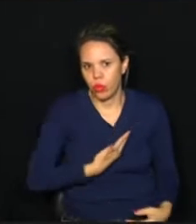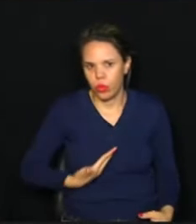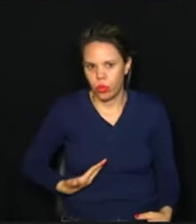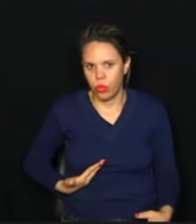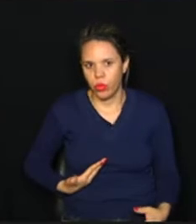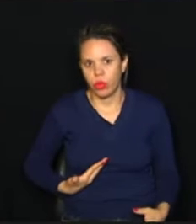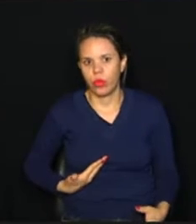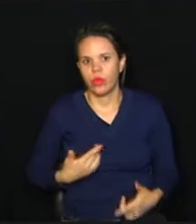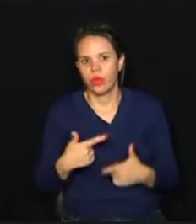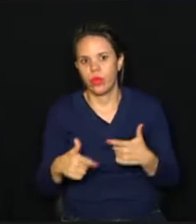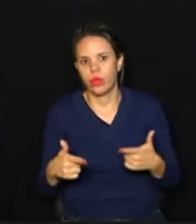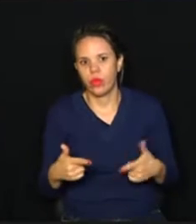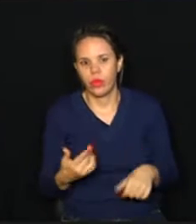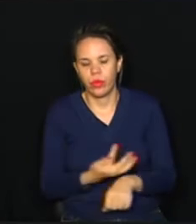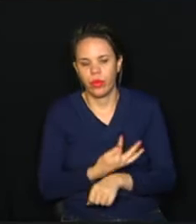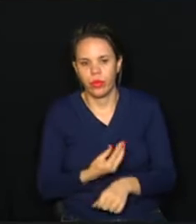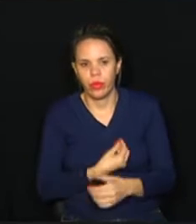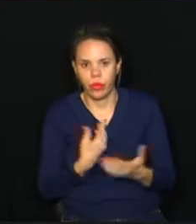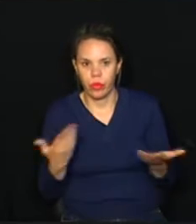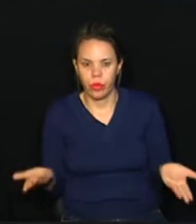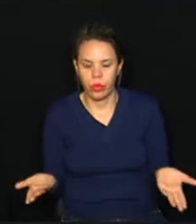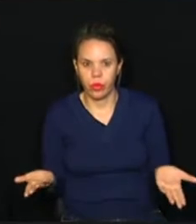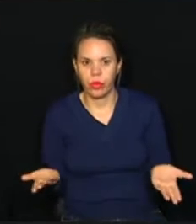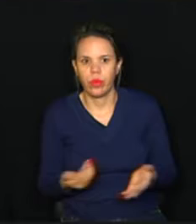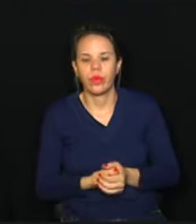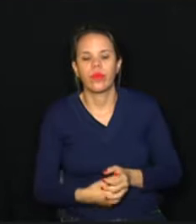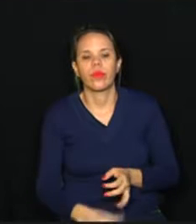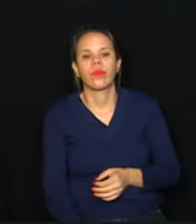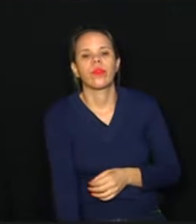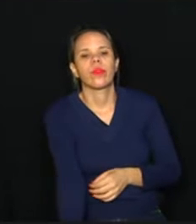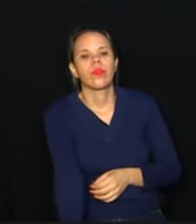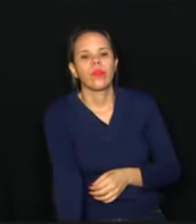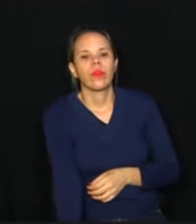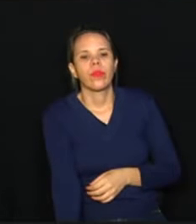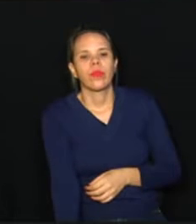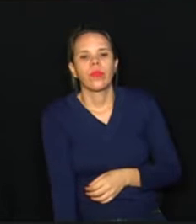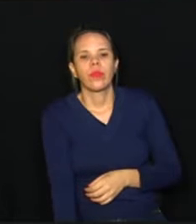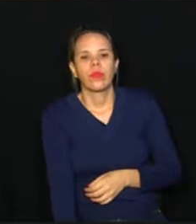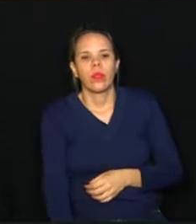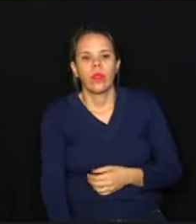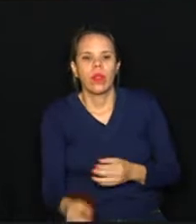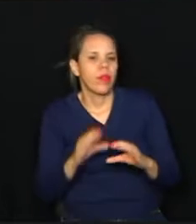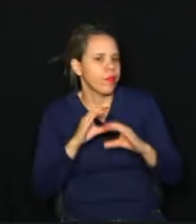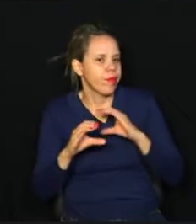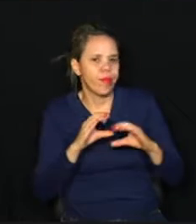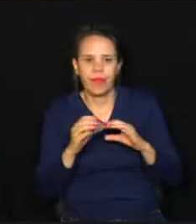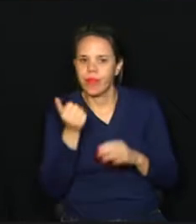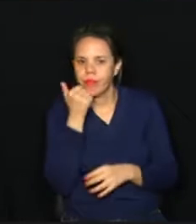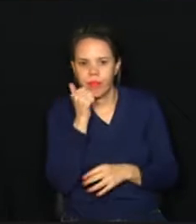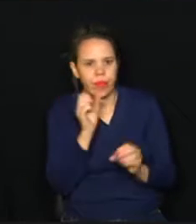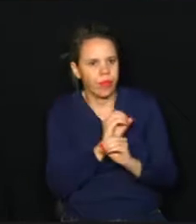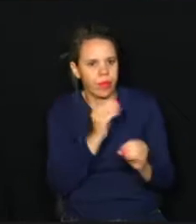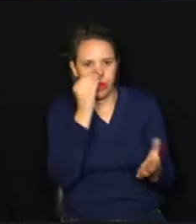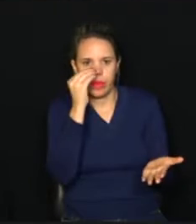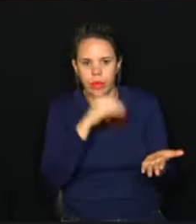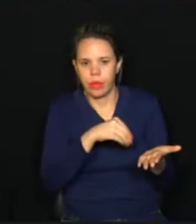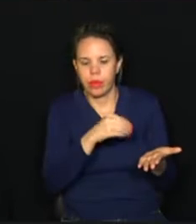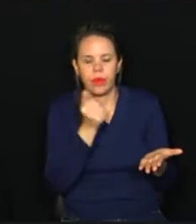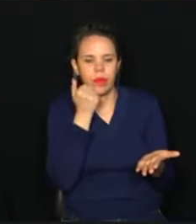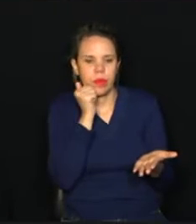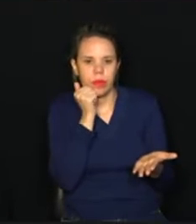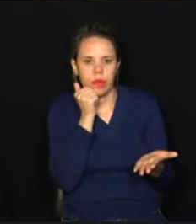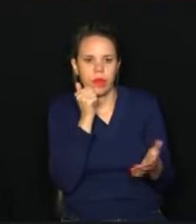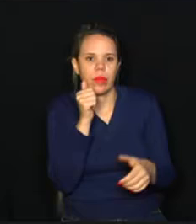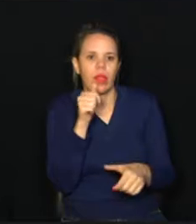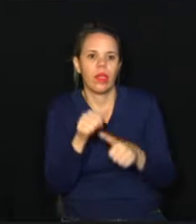essa situação que nós vivemos, inclusive sem dialogar com a ciência, negando a ciência, o que torna a